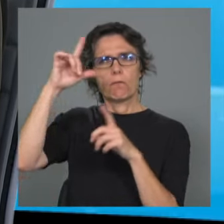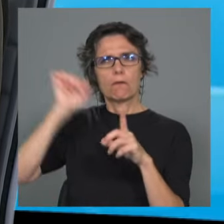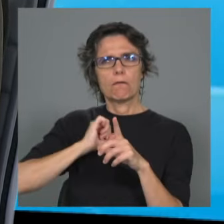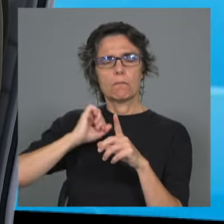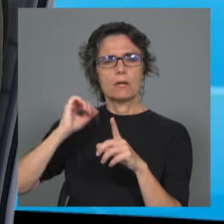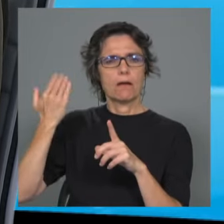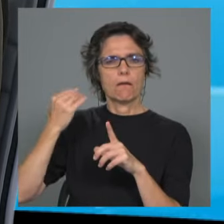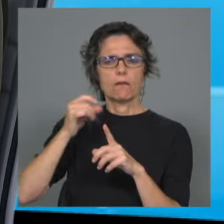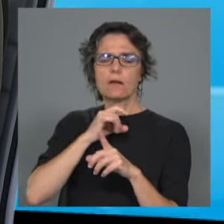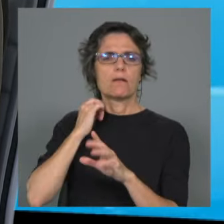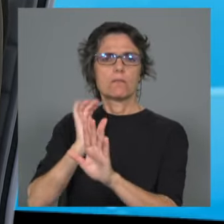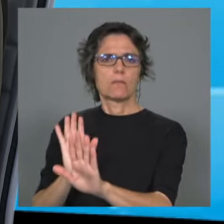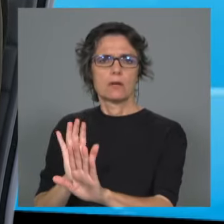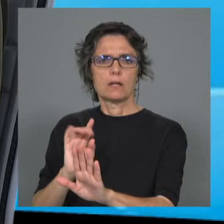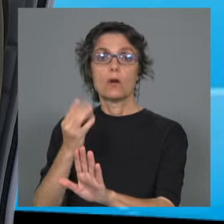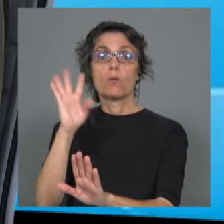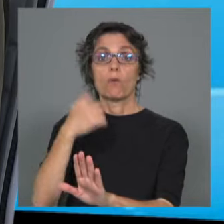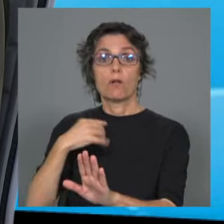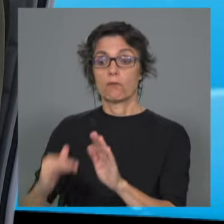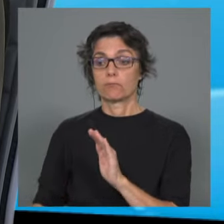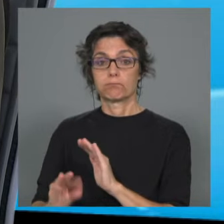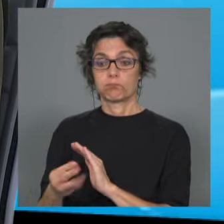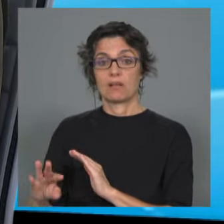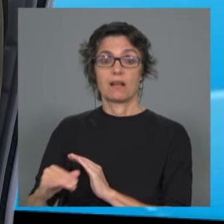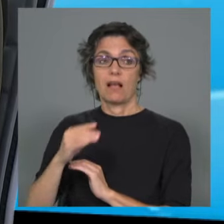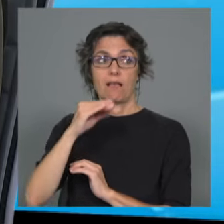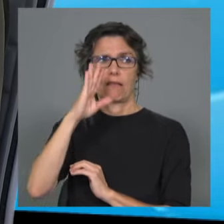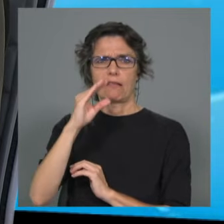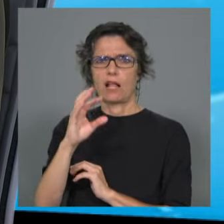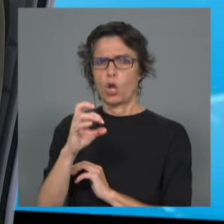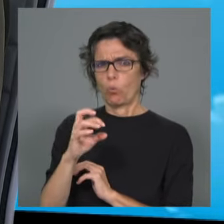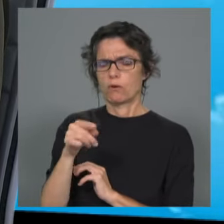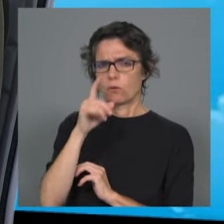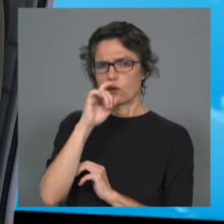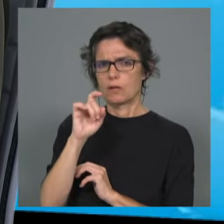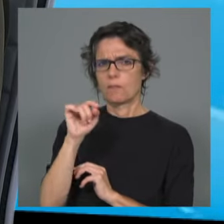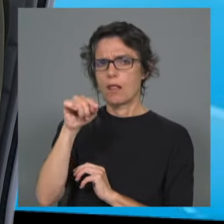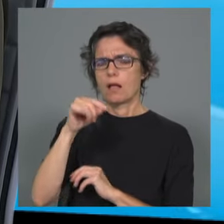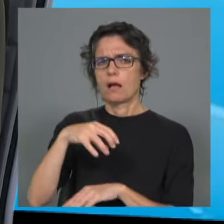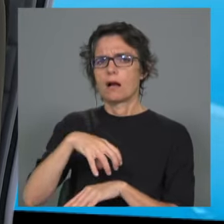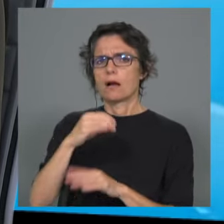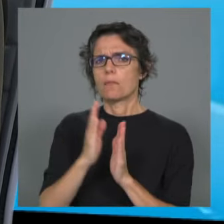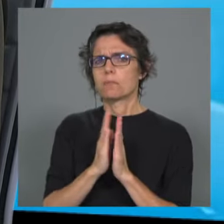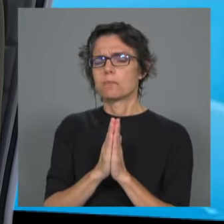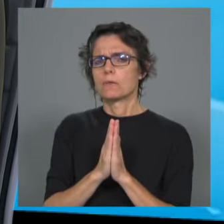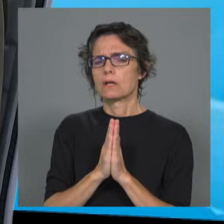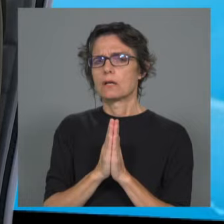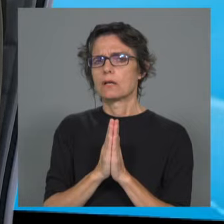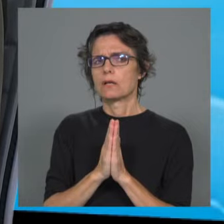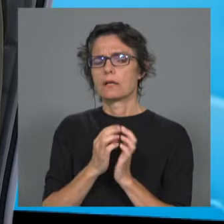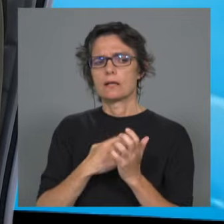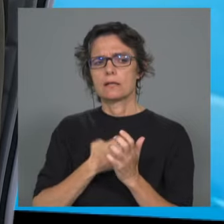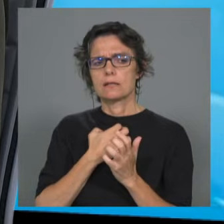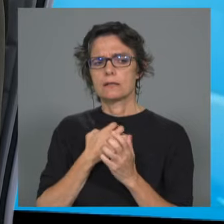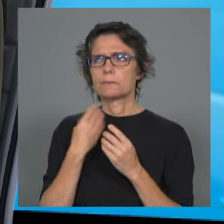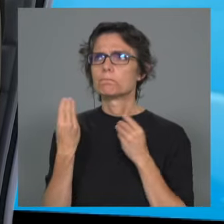Eu, quando era criança, os meus 8 anos, lembro-me na igreja sentir uma presença de